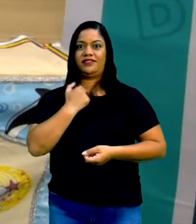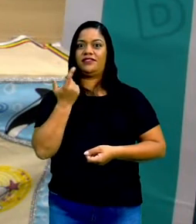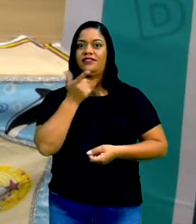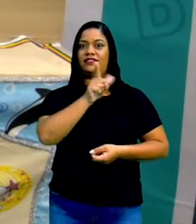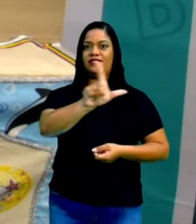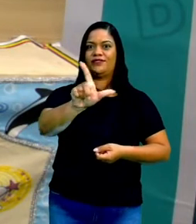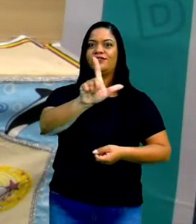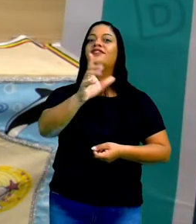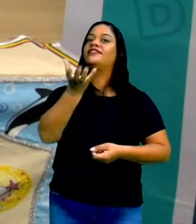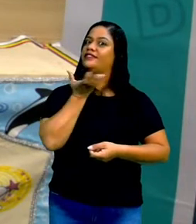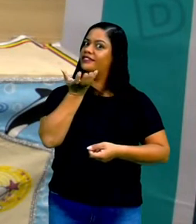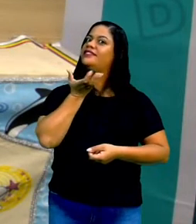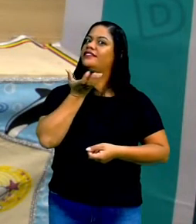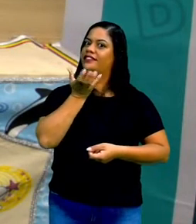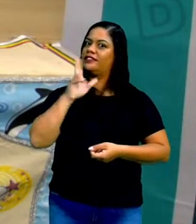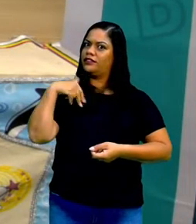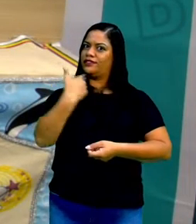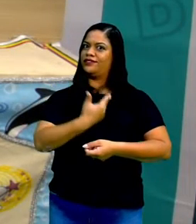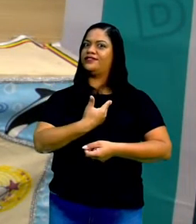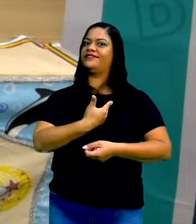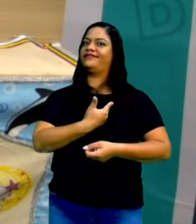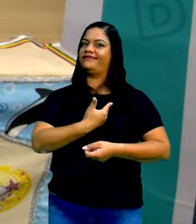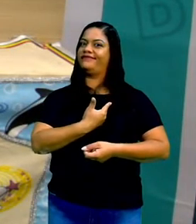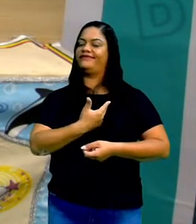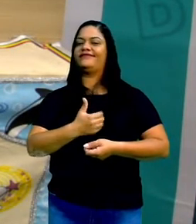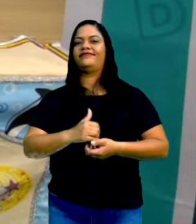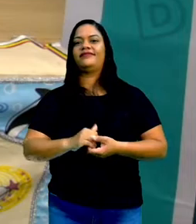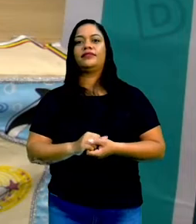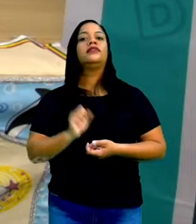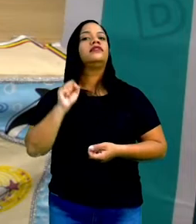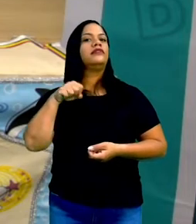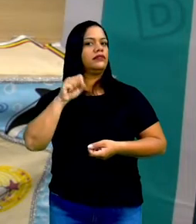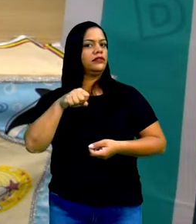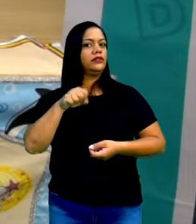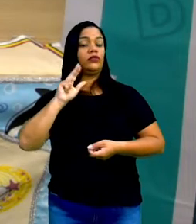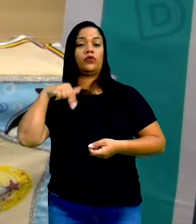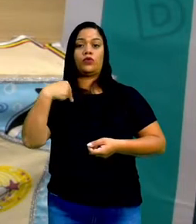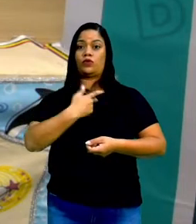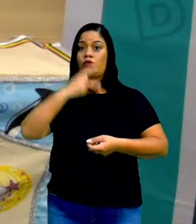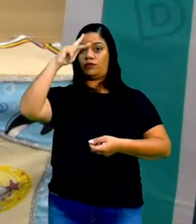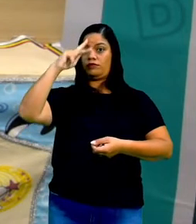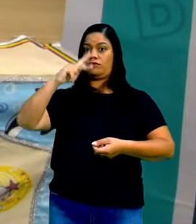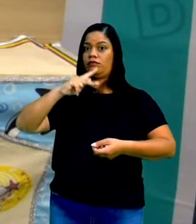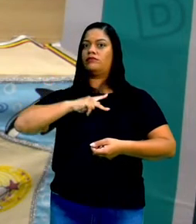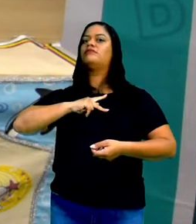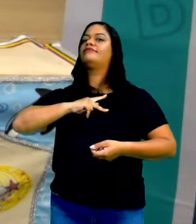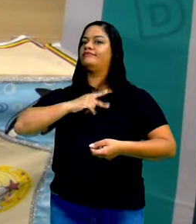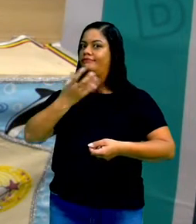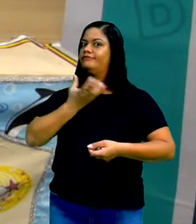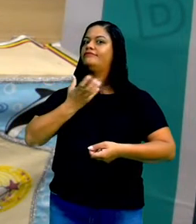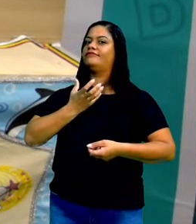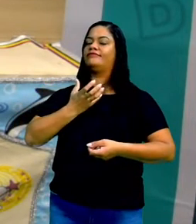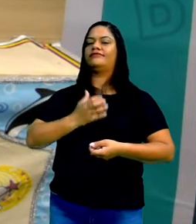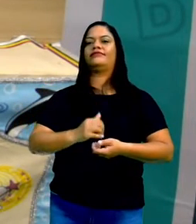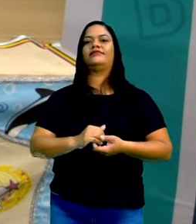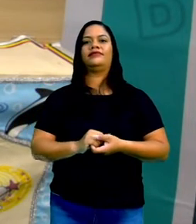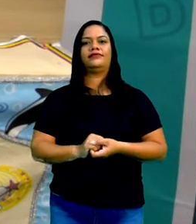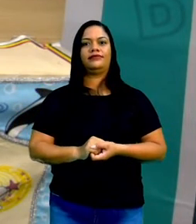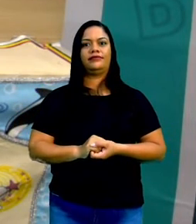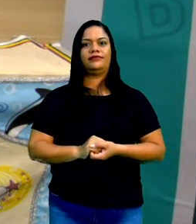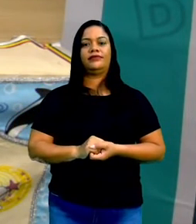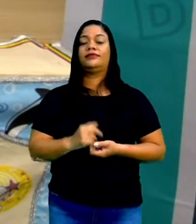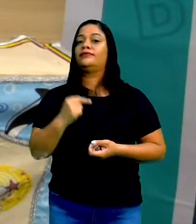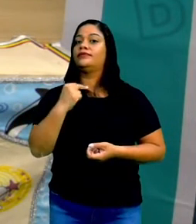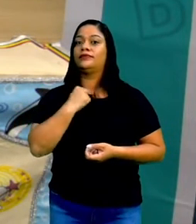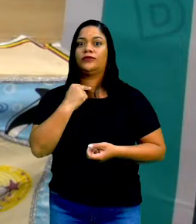os outros querem, e sim o que nós queremos. Não